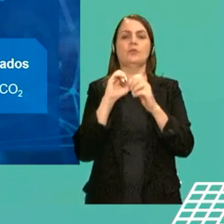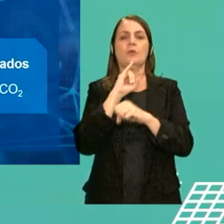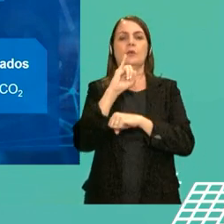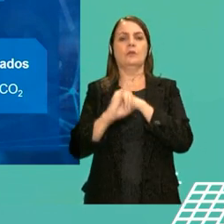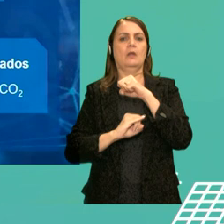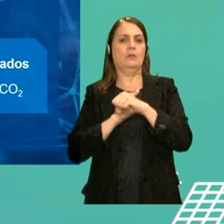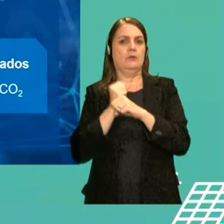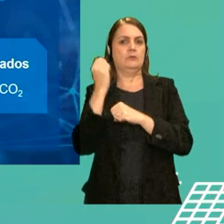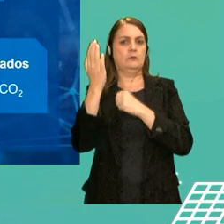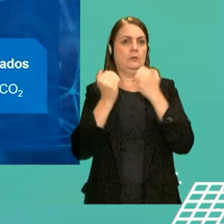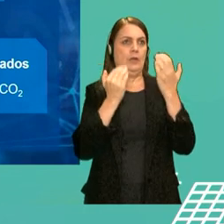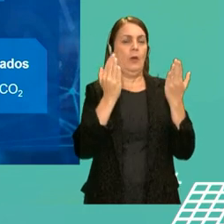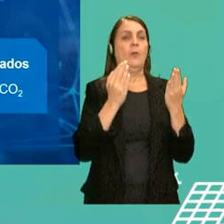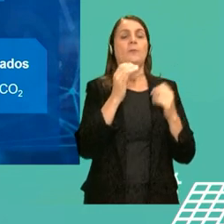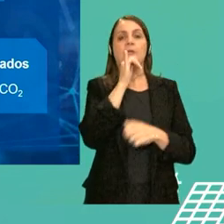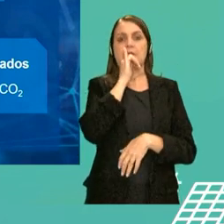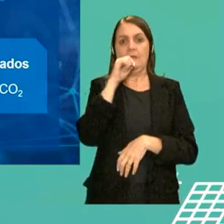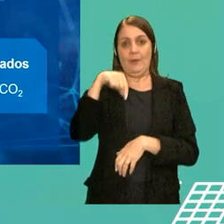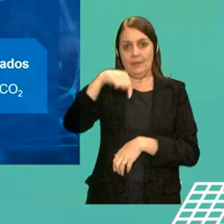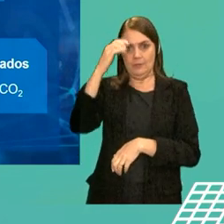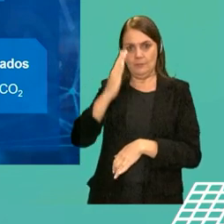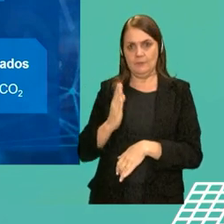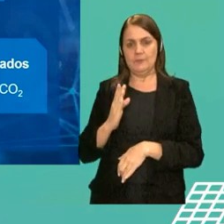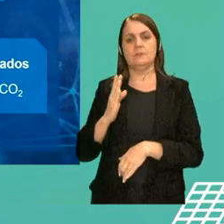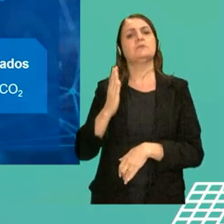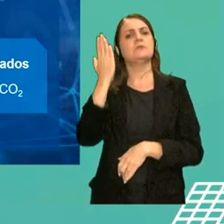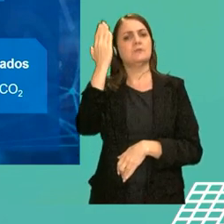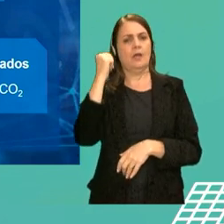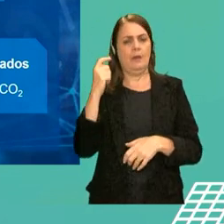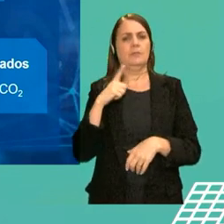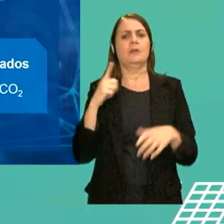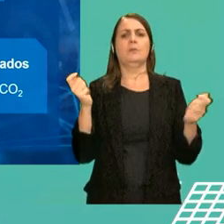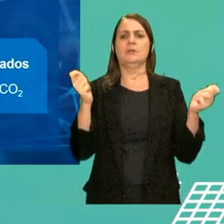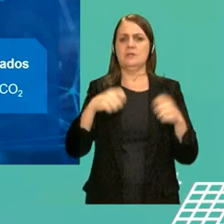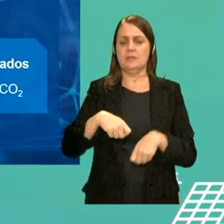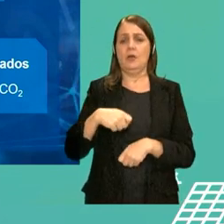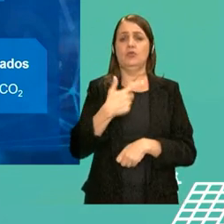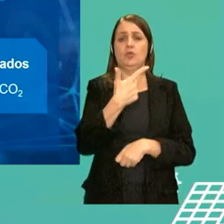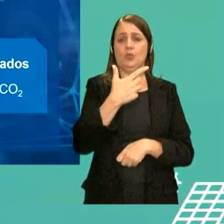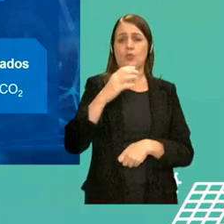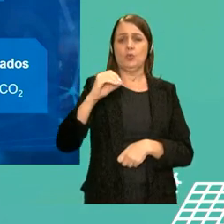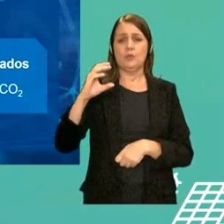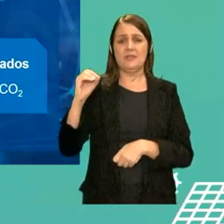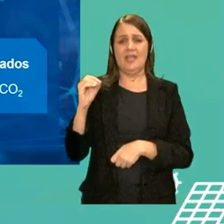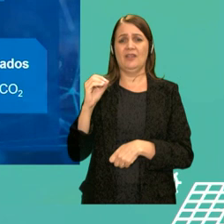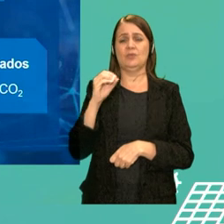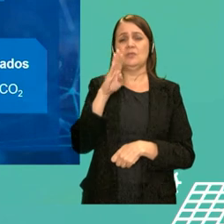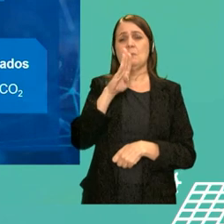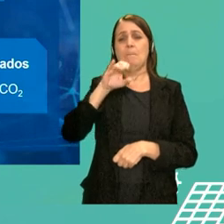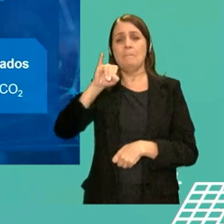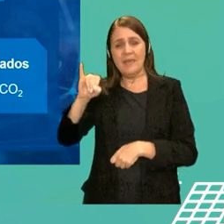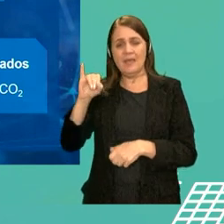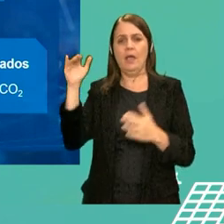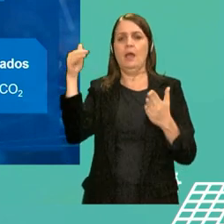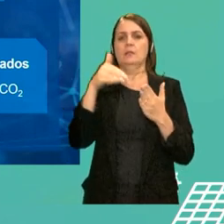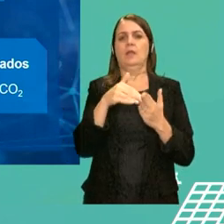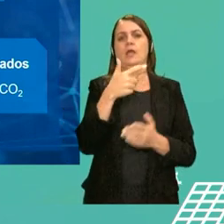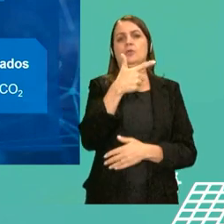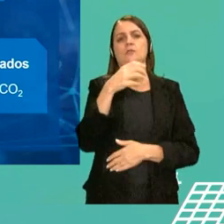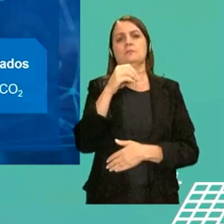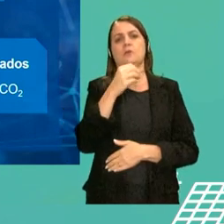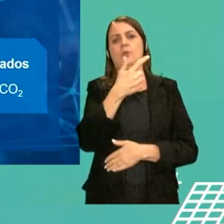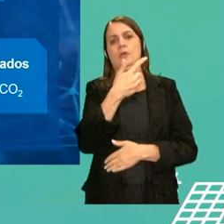exemplo, no Brasil, a gente sabe que tem um potencial de 200 bilhões de dólares em investimentos até 2040, só na